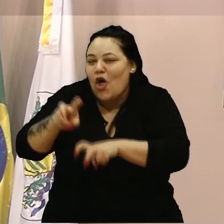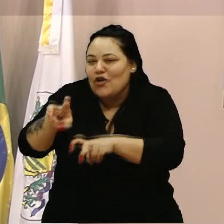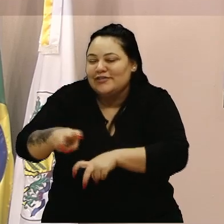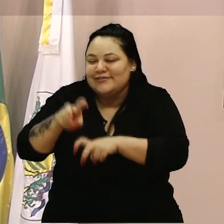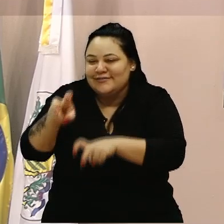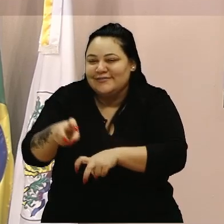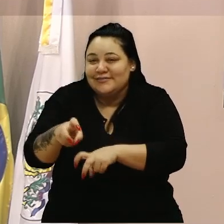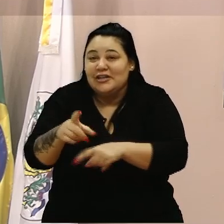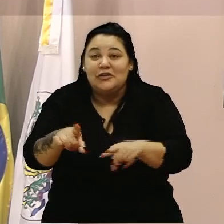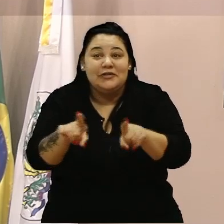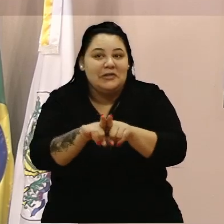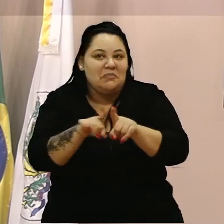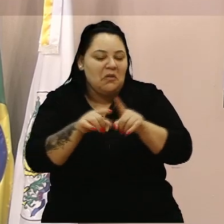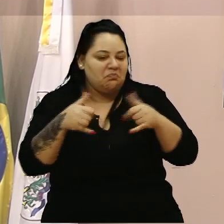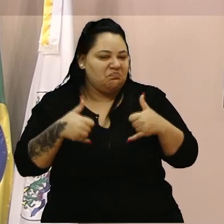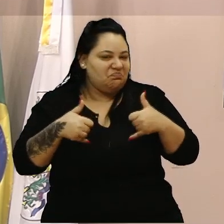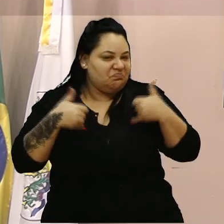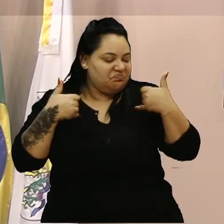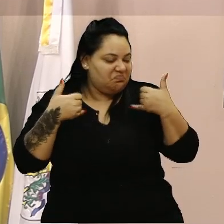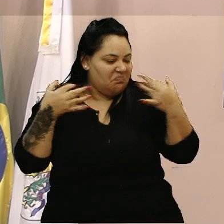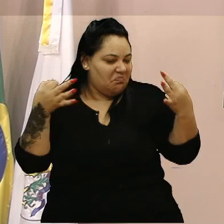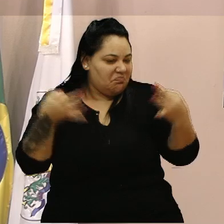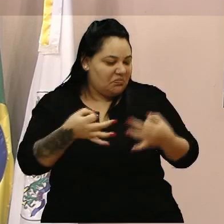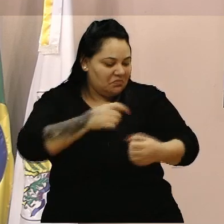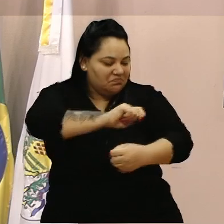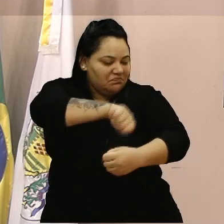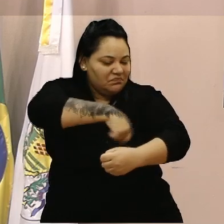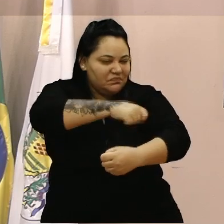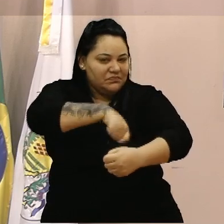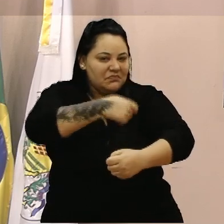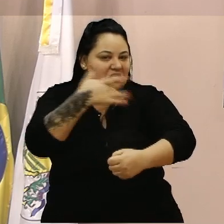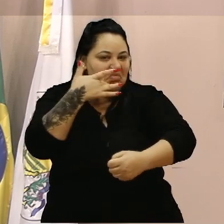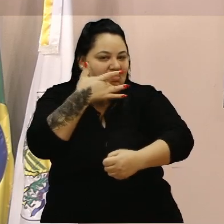ou do requinte da alta gastronomia.